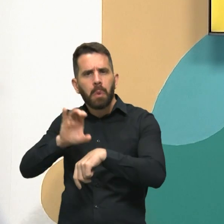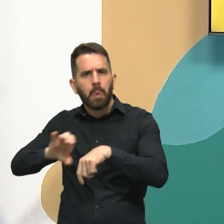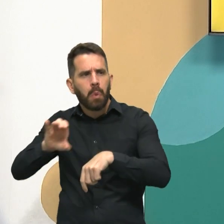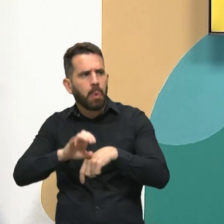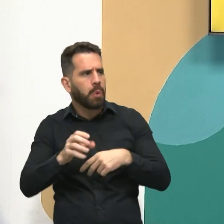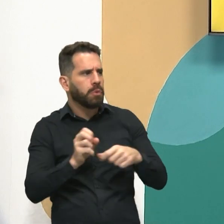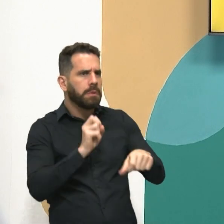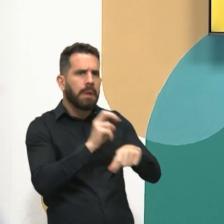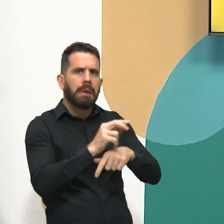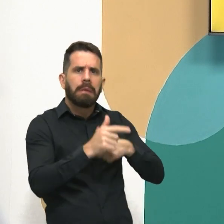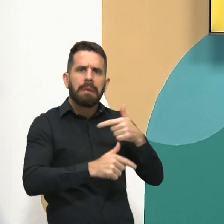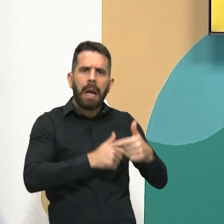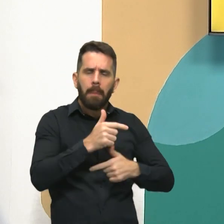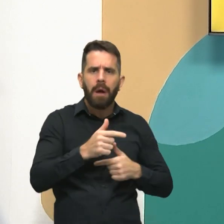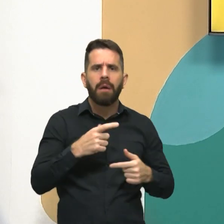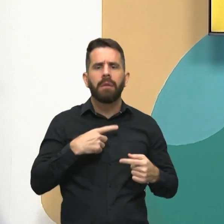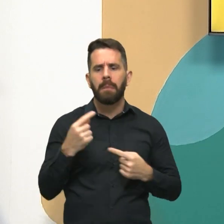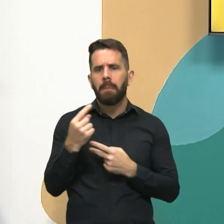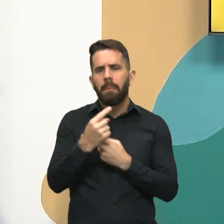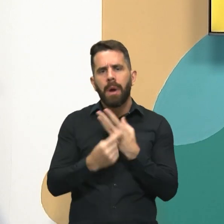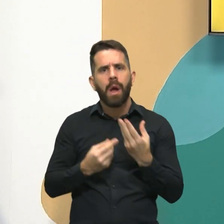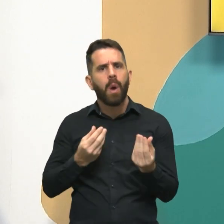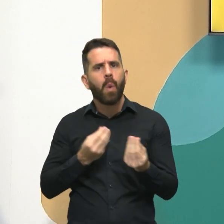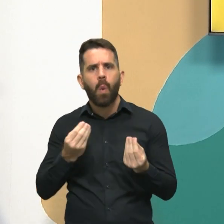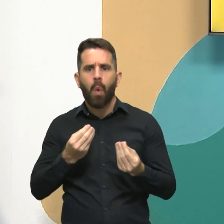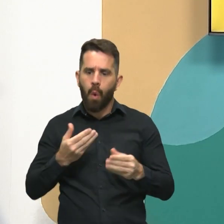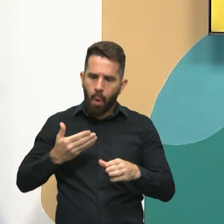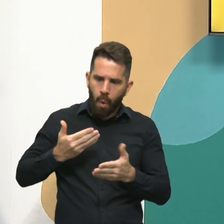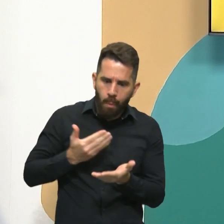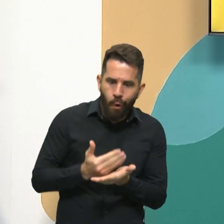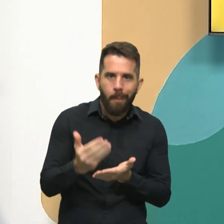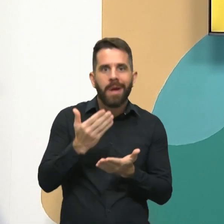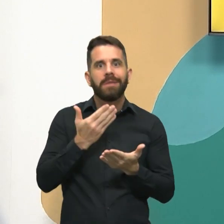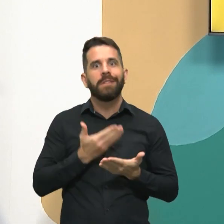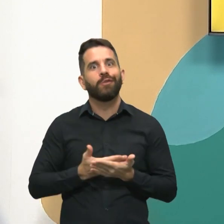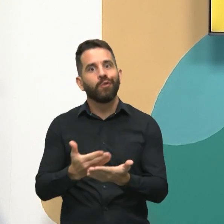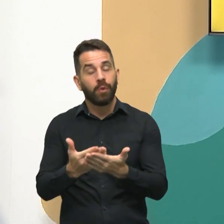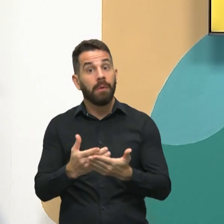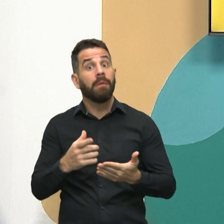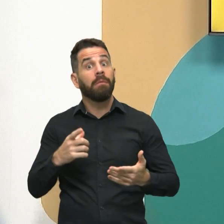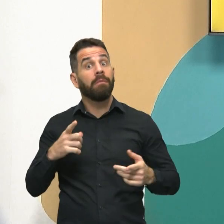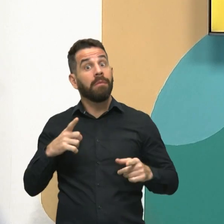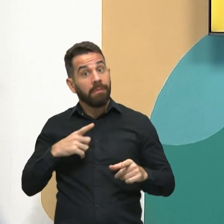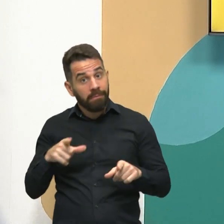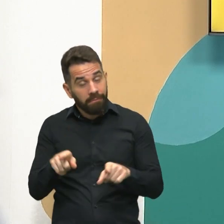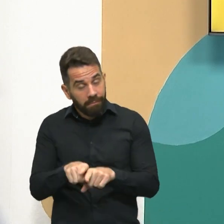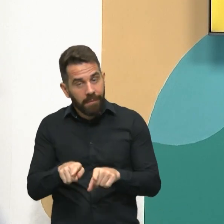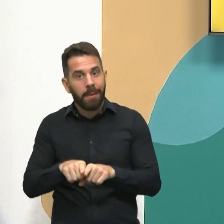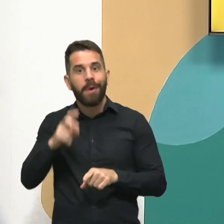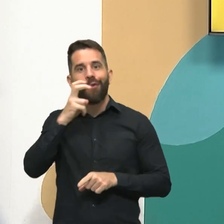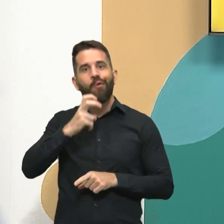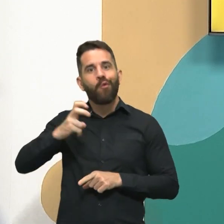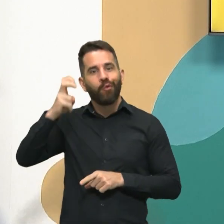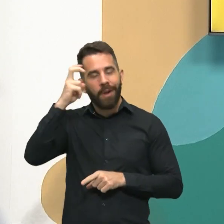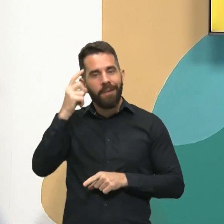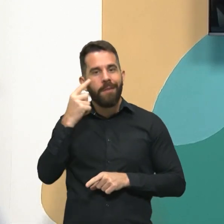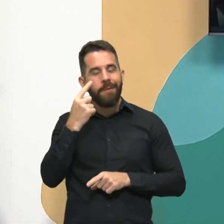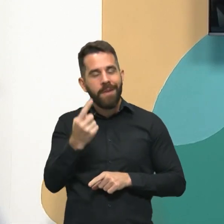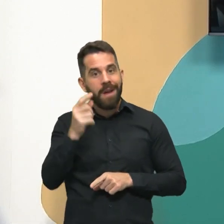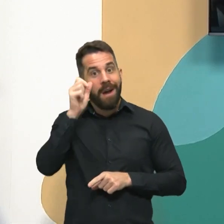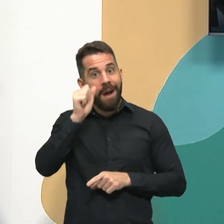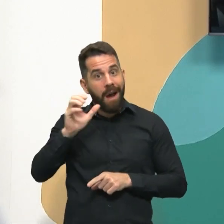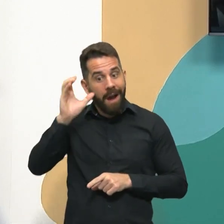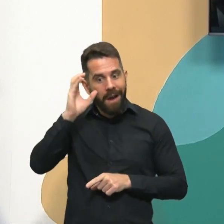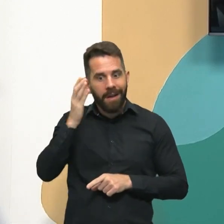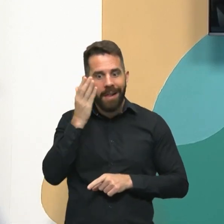formas de ingresso aqui na UFG. Além disso, tem a programação cultural. E quem vai trazer essas informações para a gente é a Ana Clelma, que